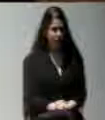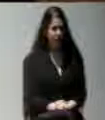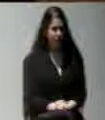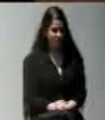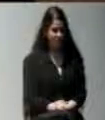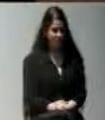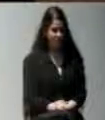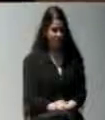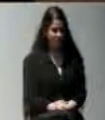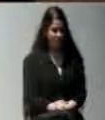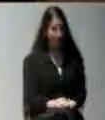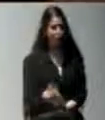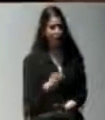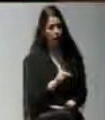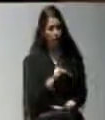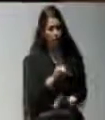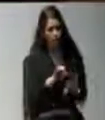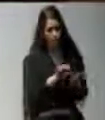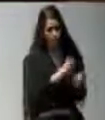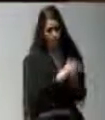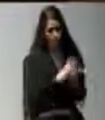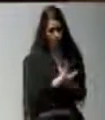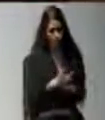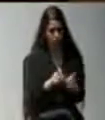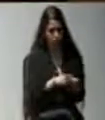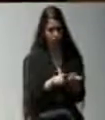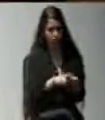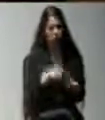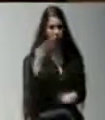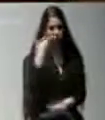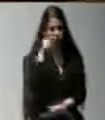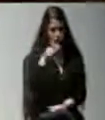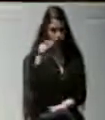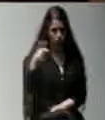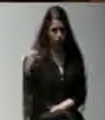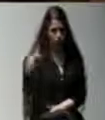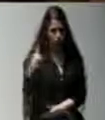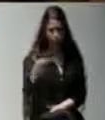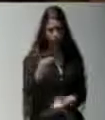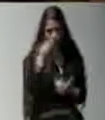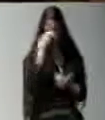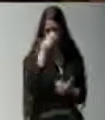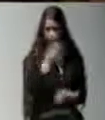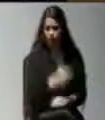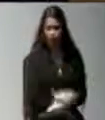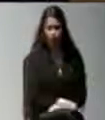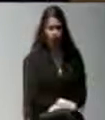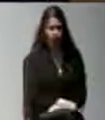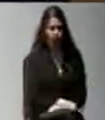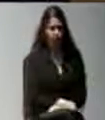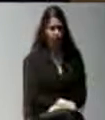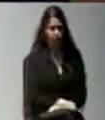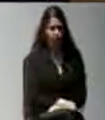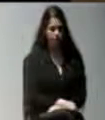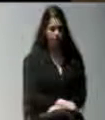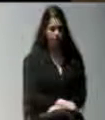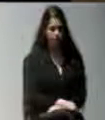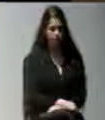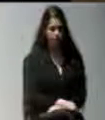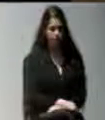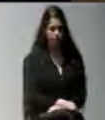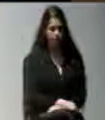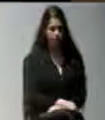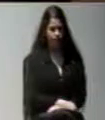coordenadora de todos os eixos, de todos os palestrantes, professora Nalu, que trabalhou tão fortemente com o